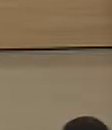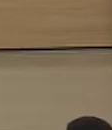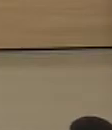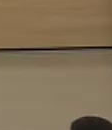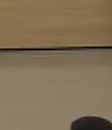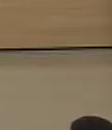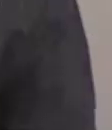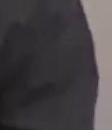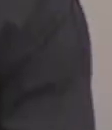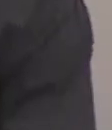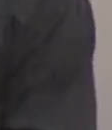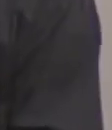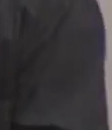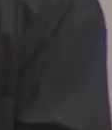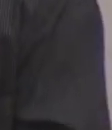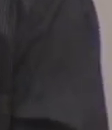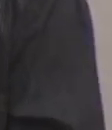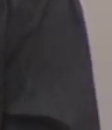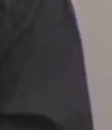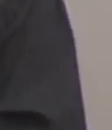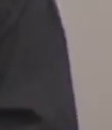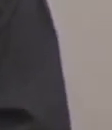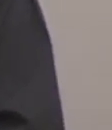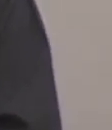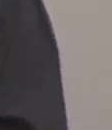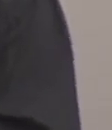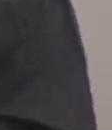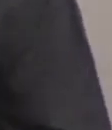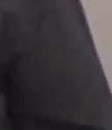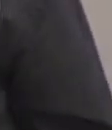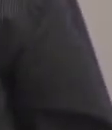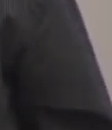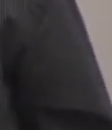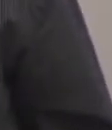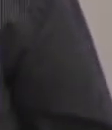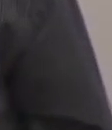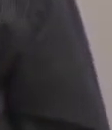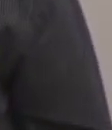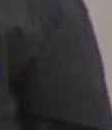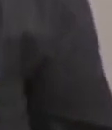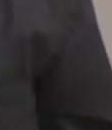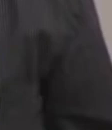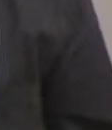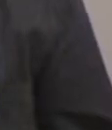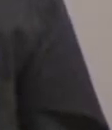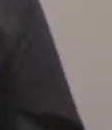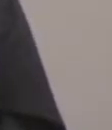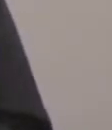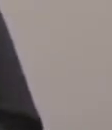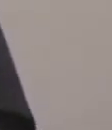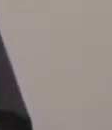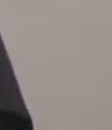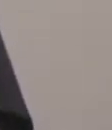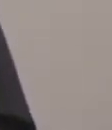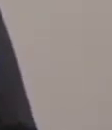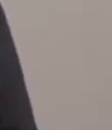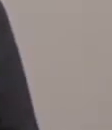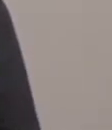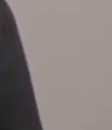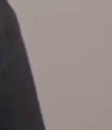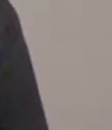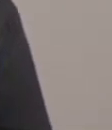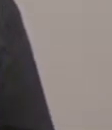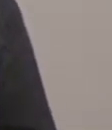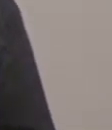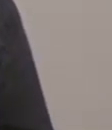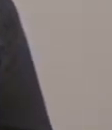Eu não entrei diretamente no debate, mas eu só queria citar aqui algumas. Para vocês terem uma